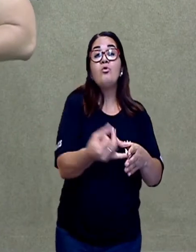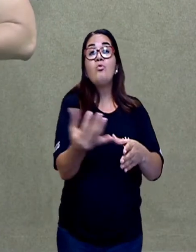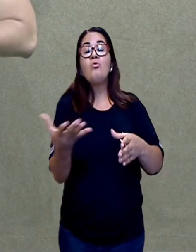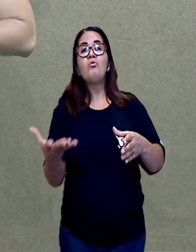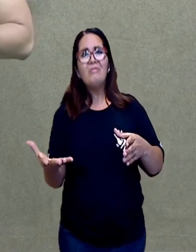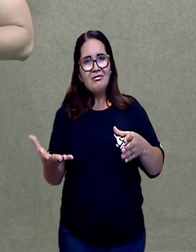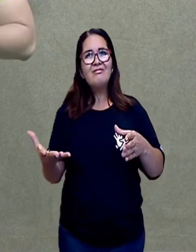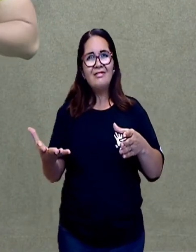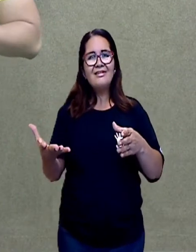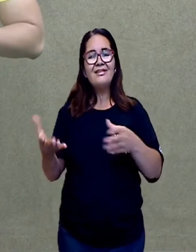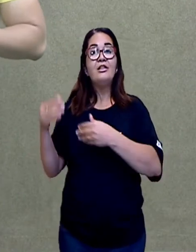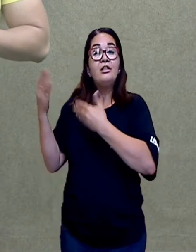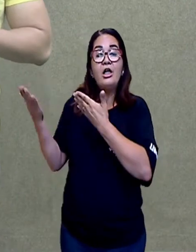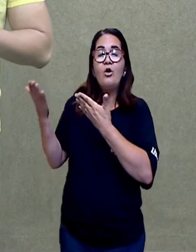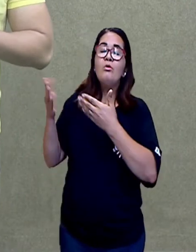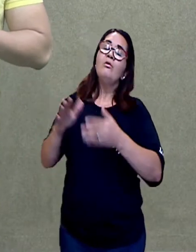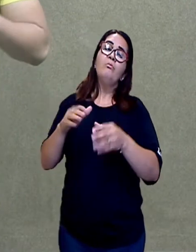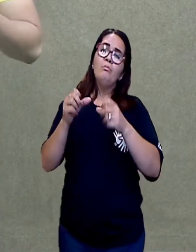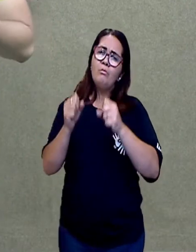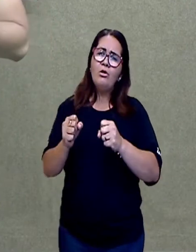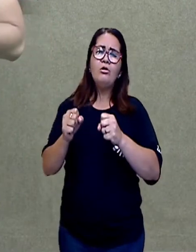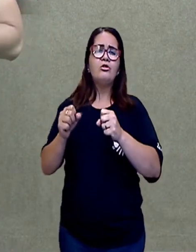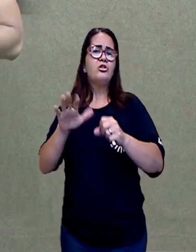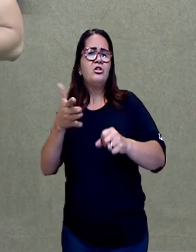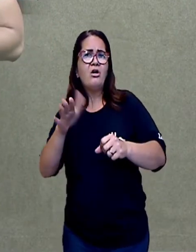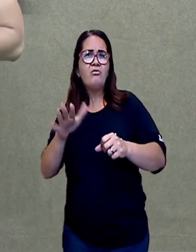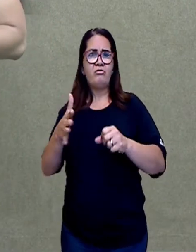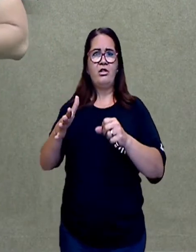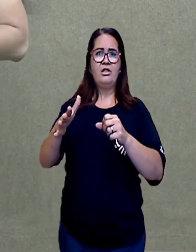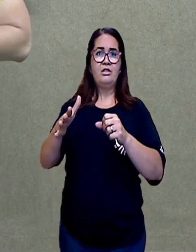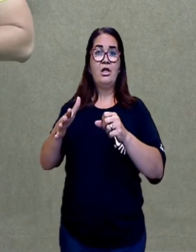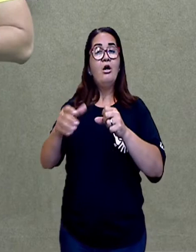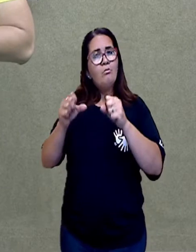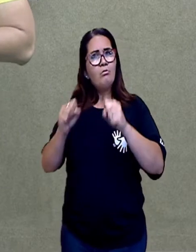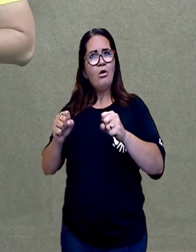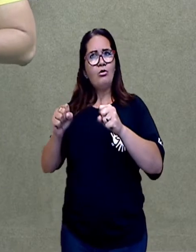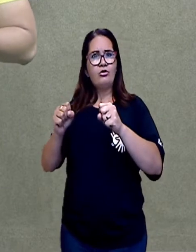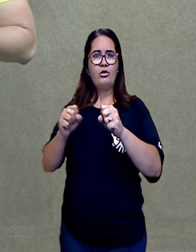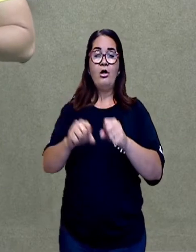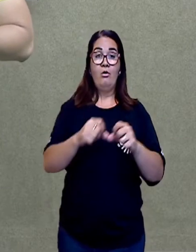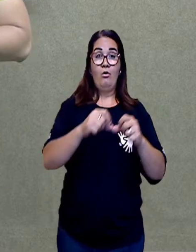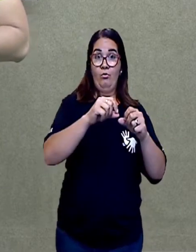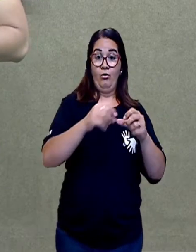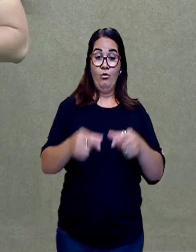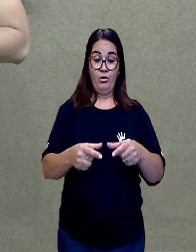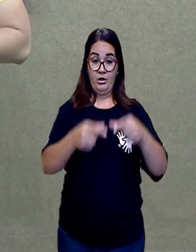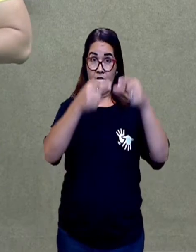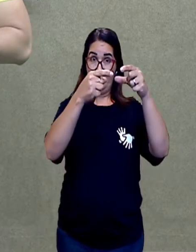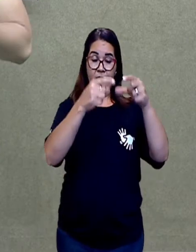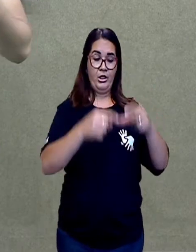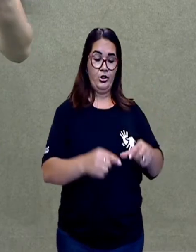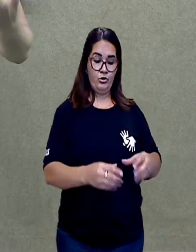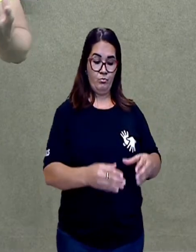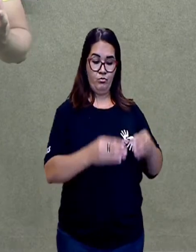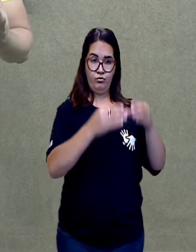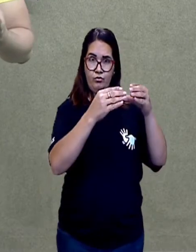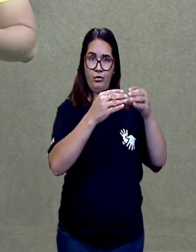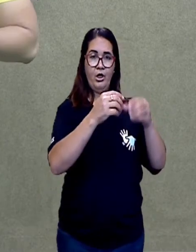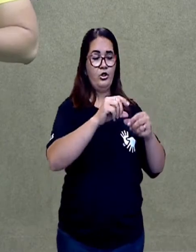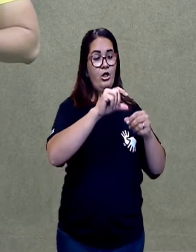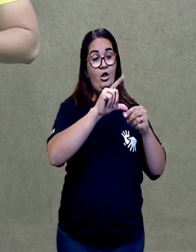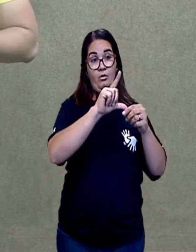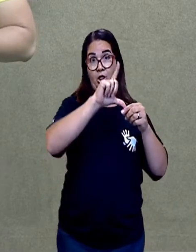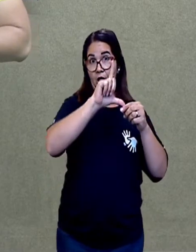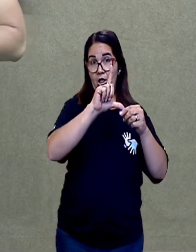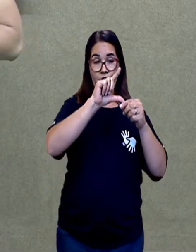aqui que, independente ou não do formato do recipiente, ele pode conter também a mesma capacidade de um outro.